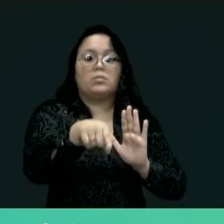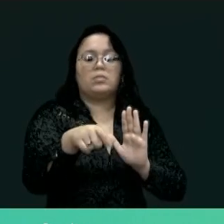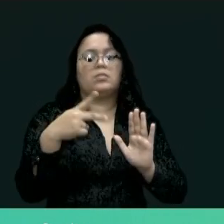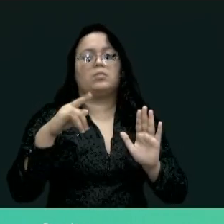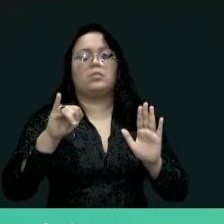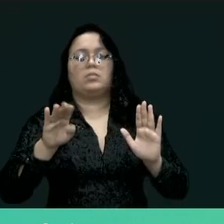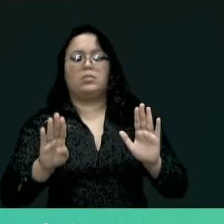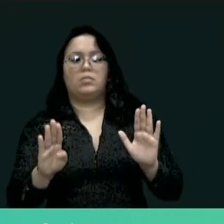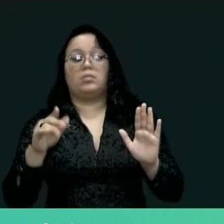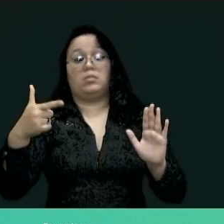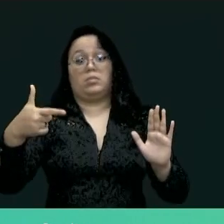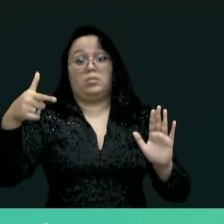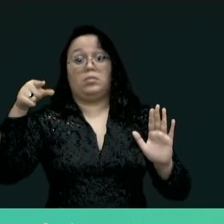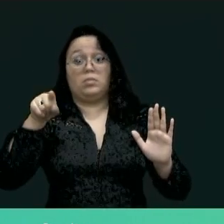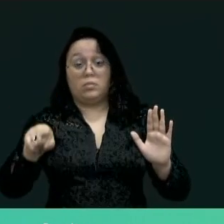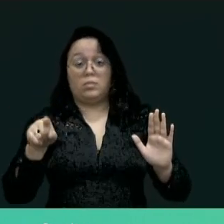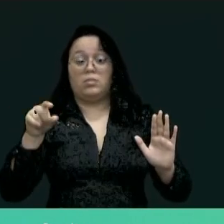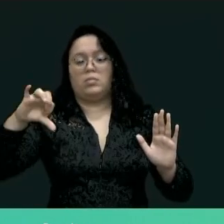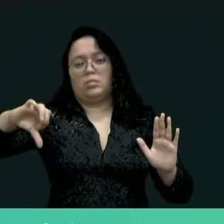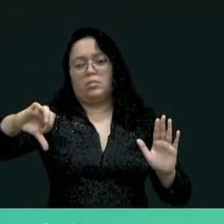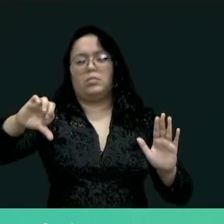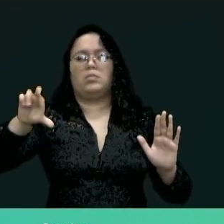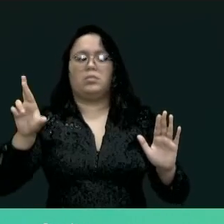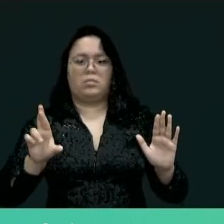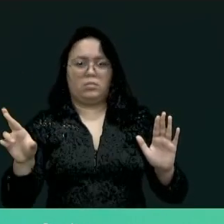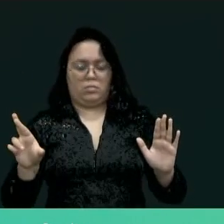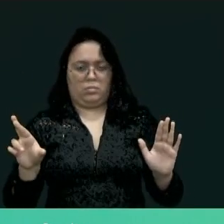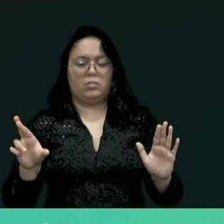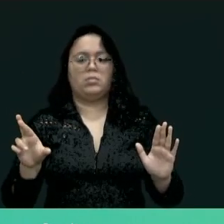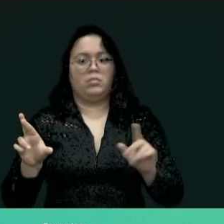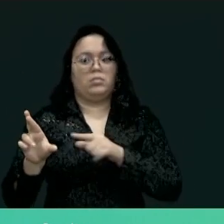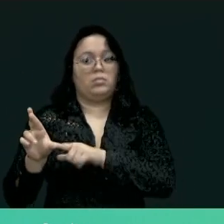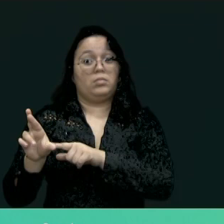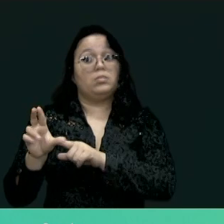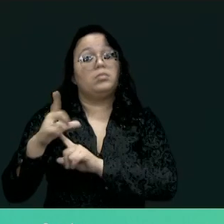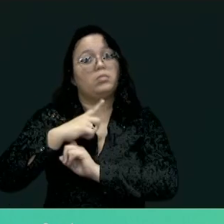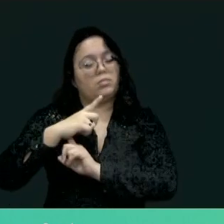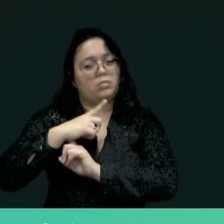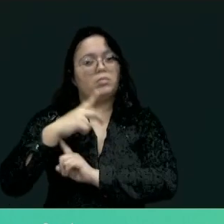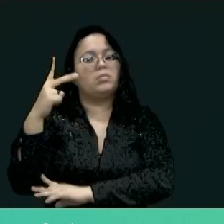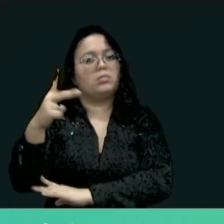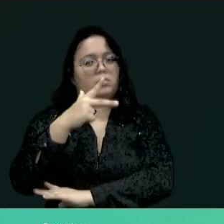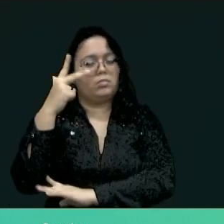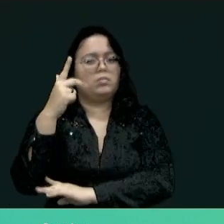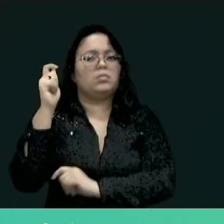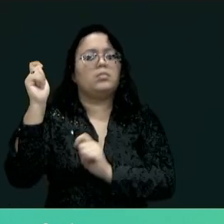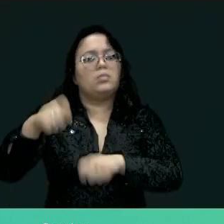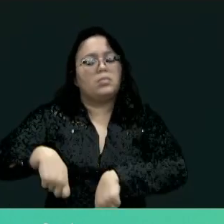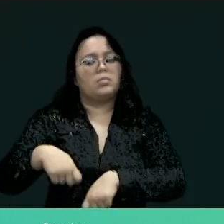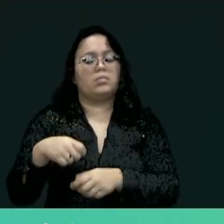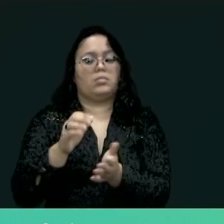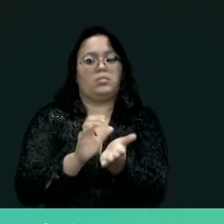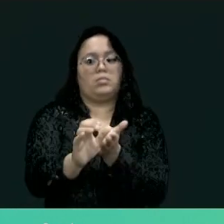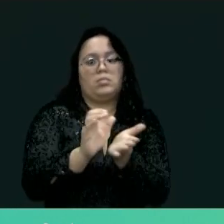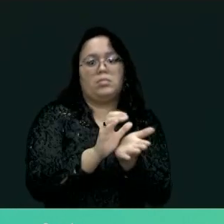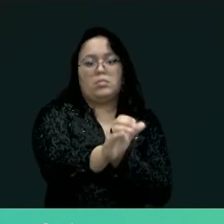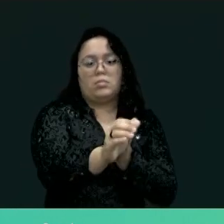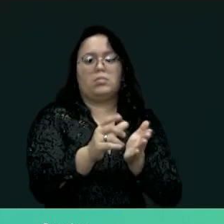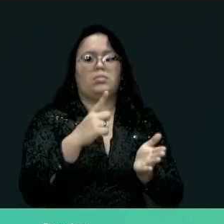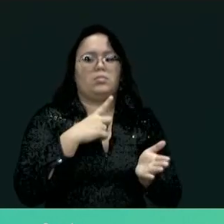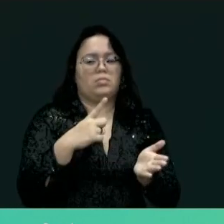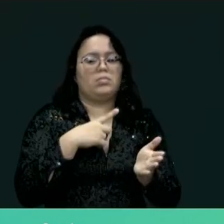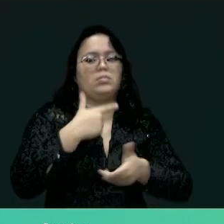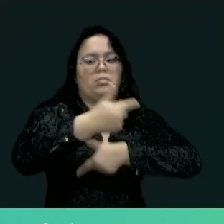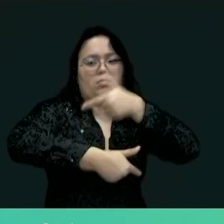PIB cerca de R$ 2,9. Além disso, a energia eólica é capaz de gerar cerca de 11 postos